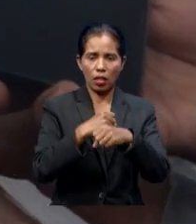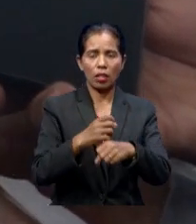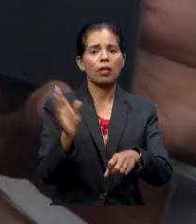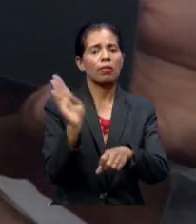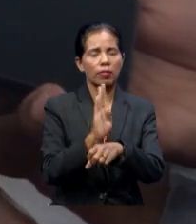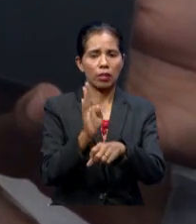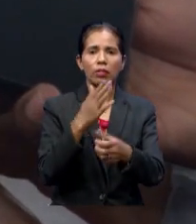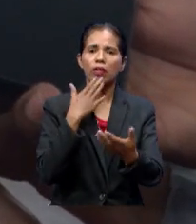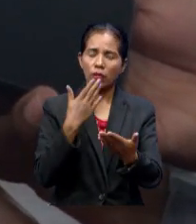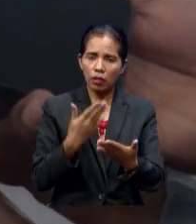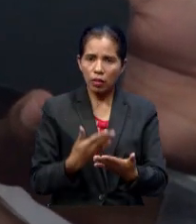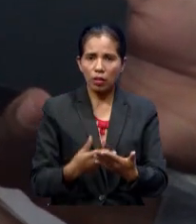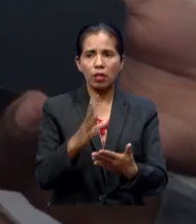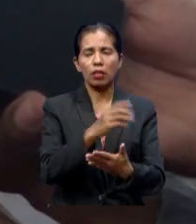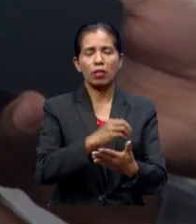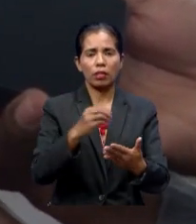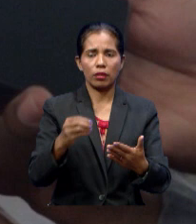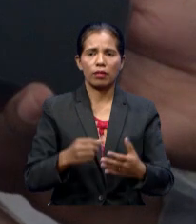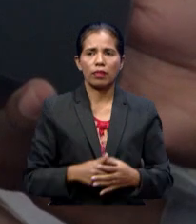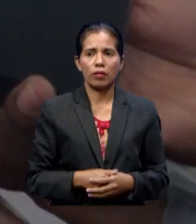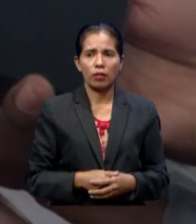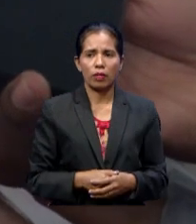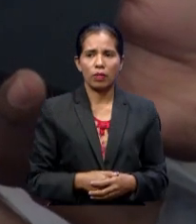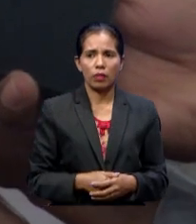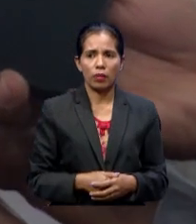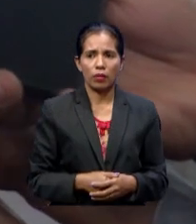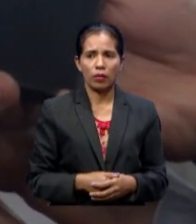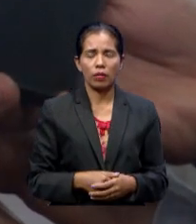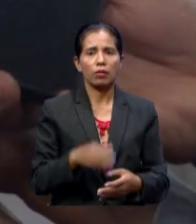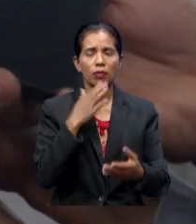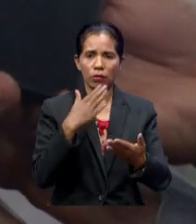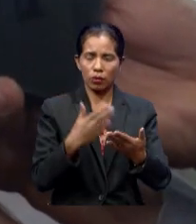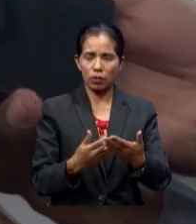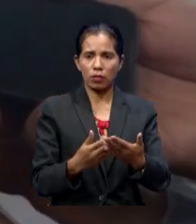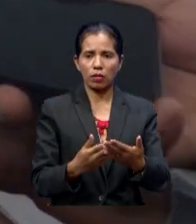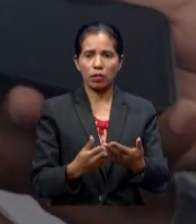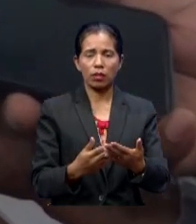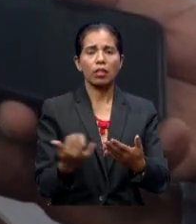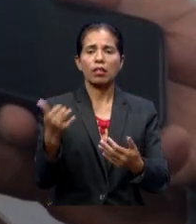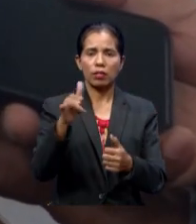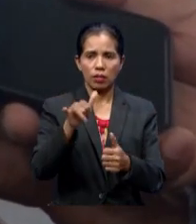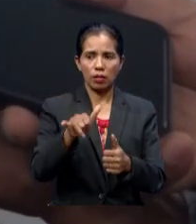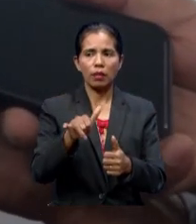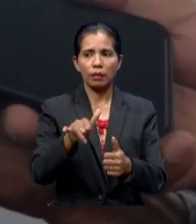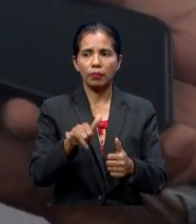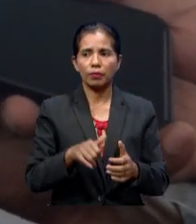bens ASEAN trade agreements on goods nebe isira